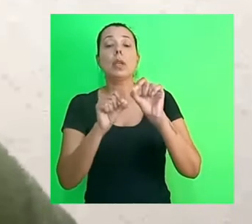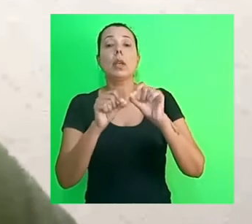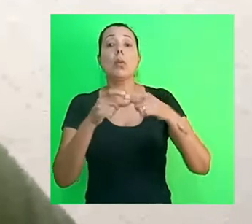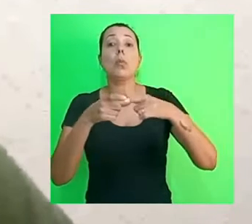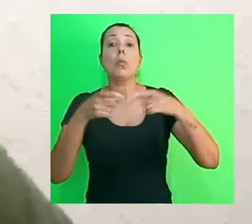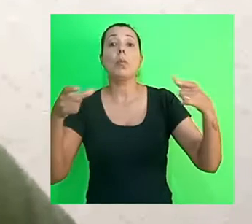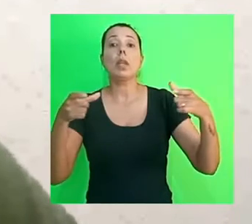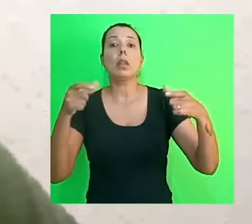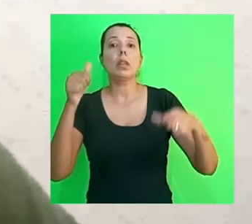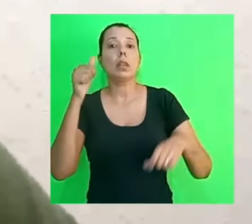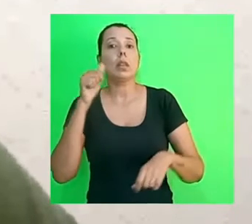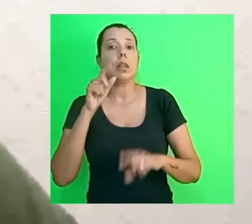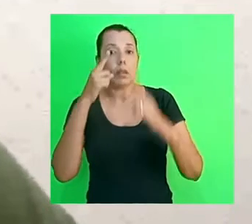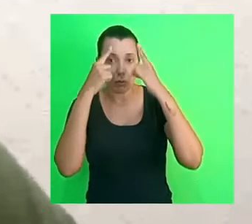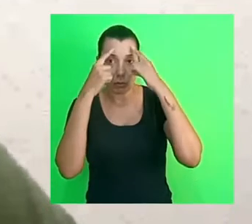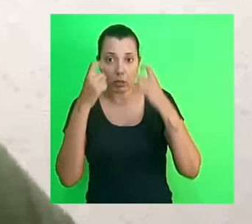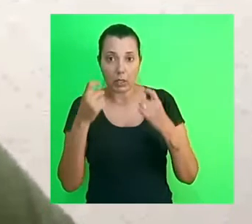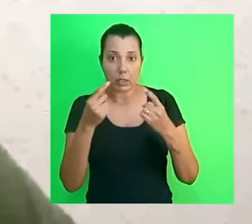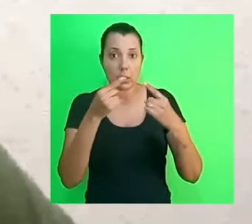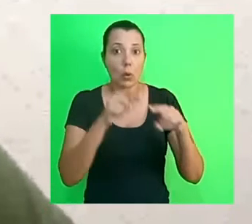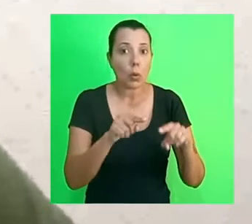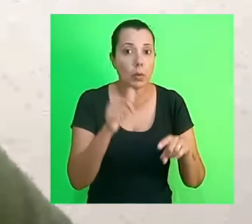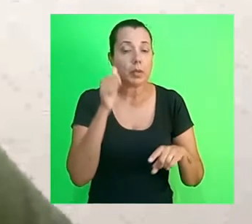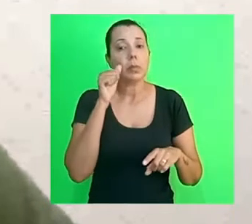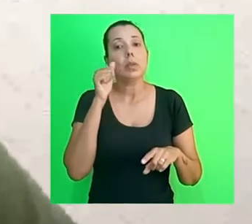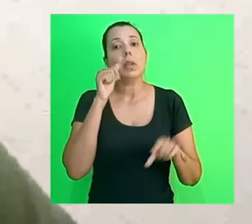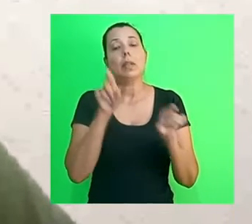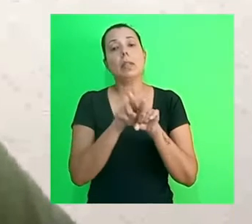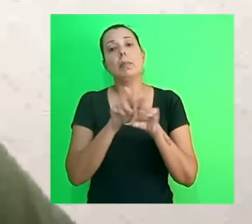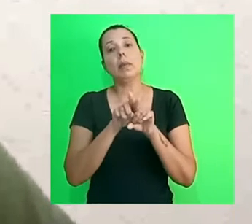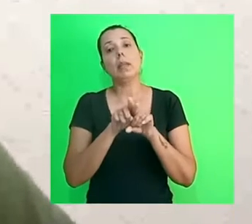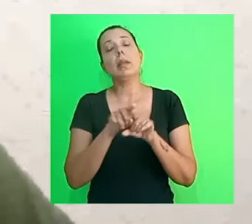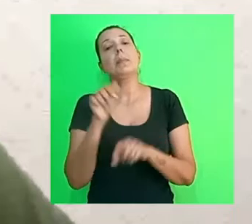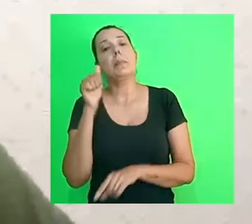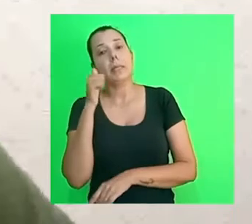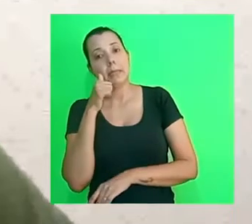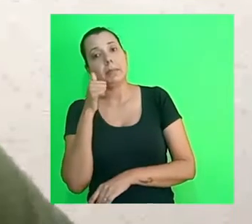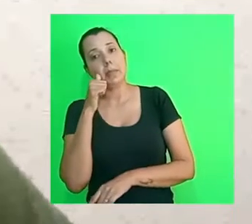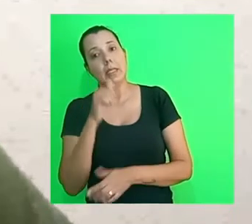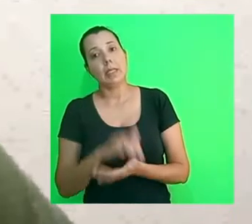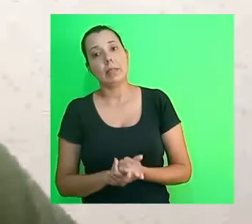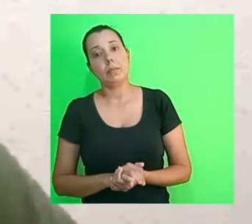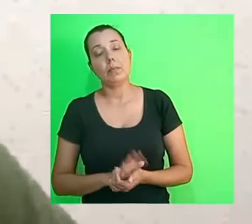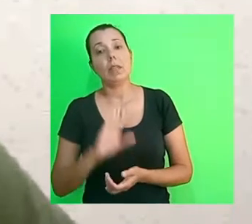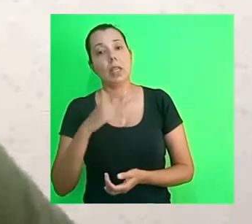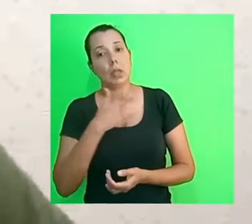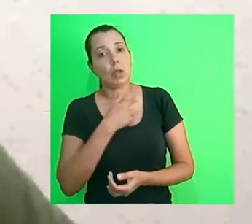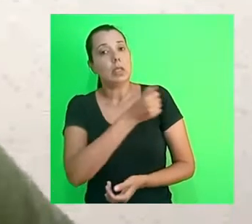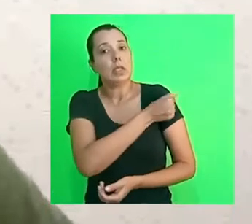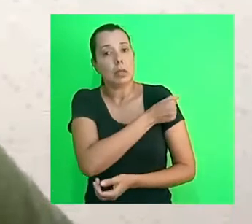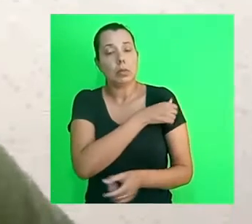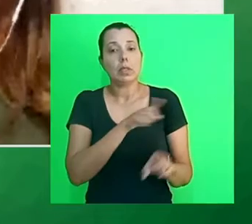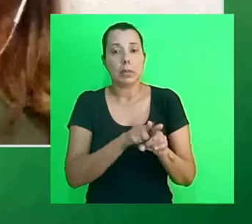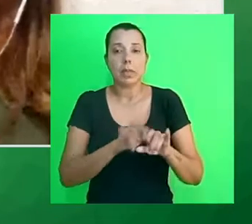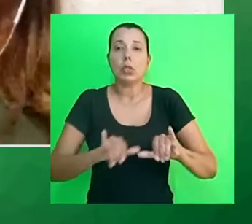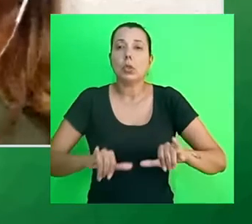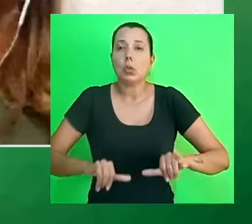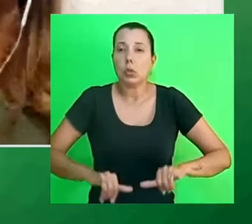patrimonial, enfim, os vários tipos de violência que existem contra a mulher. Então, nós temos uma campanha aí bem